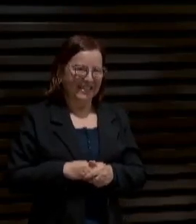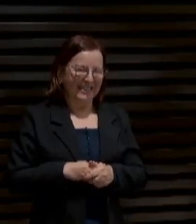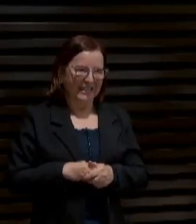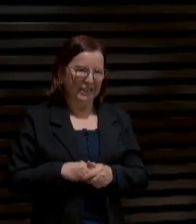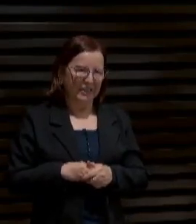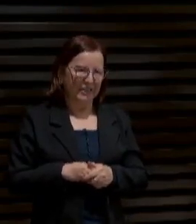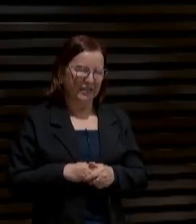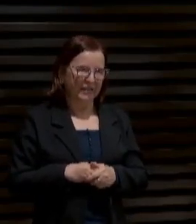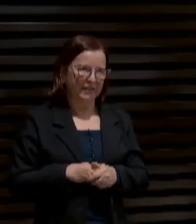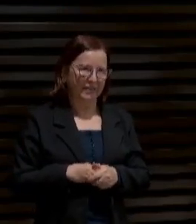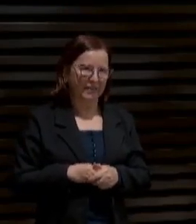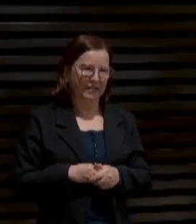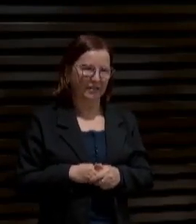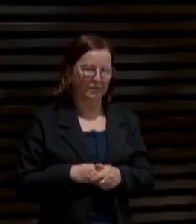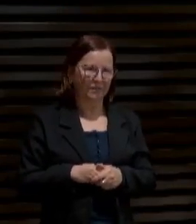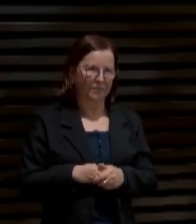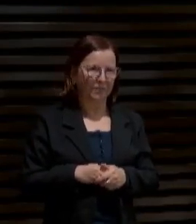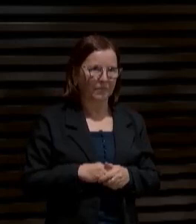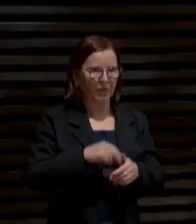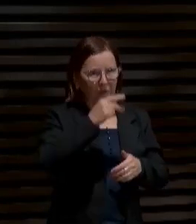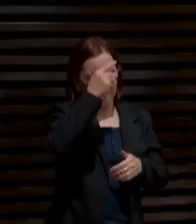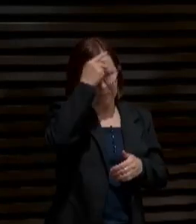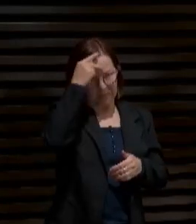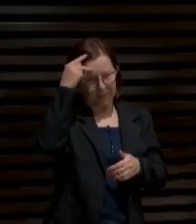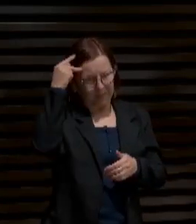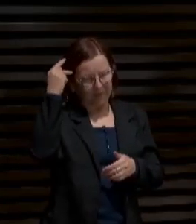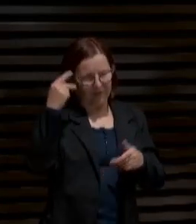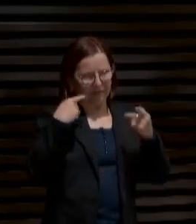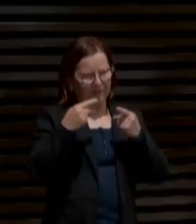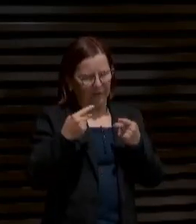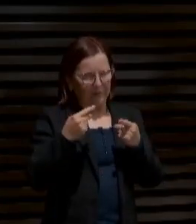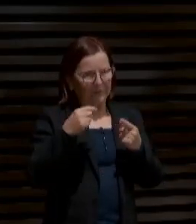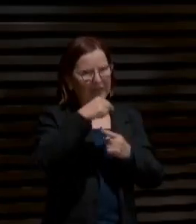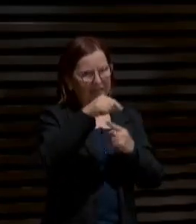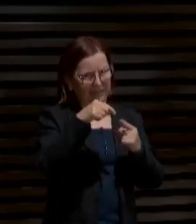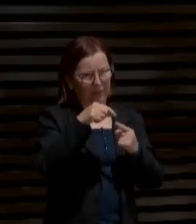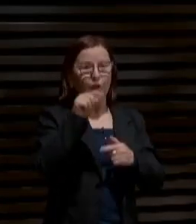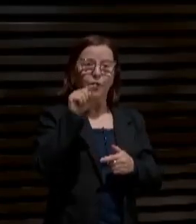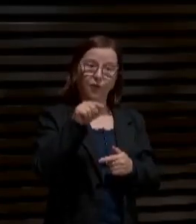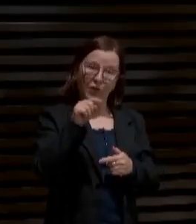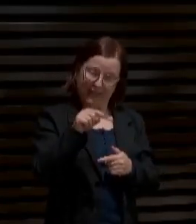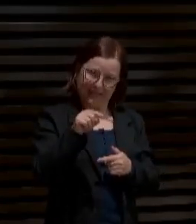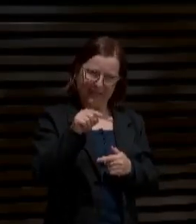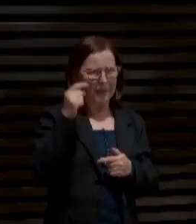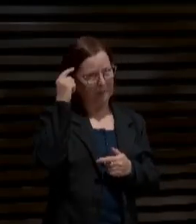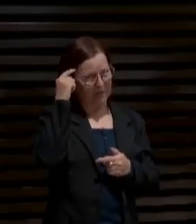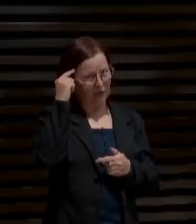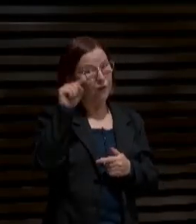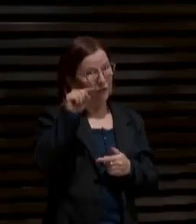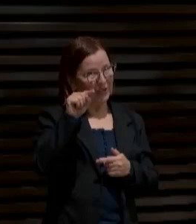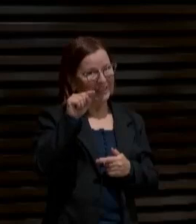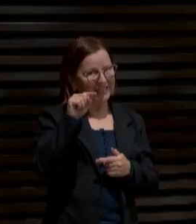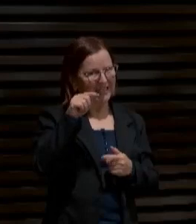e alguém colocou aqui Santo você pensou dentro dessas cinco palavras assim tanto